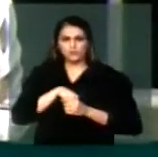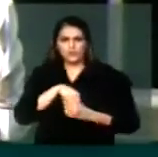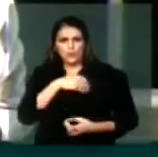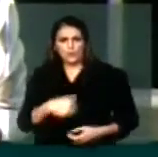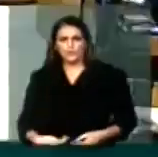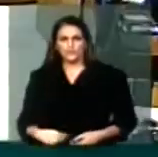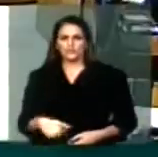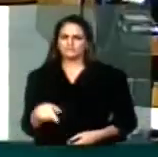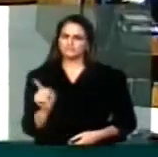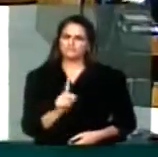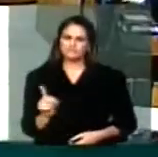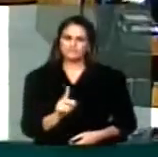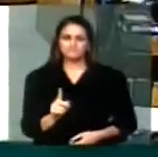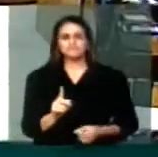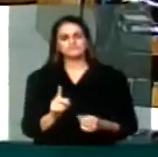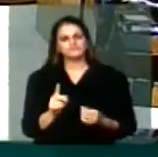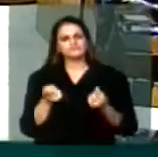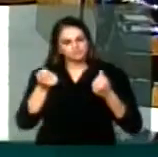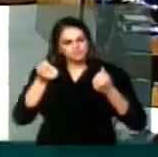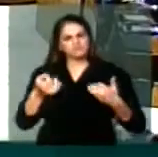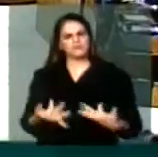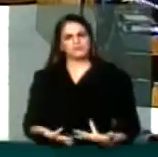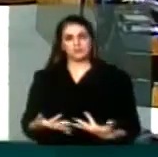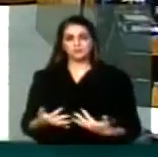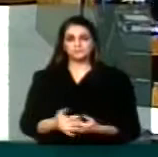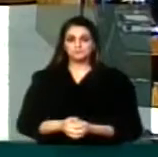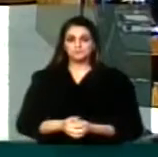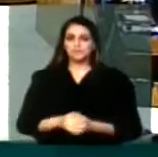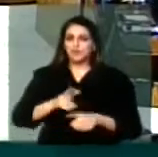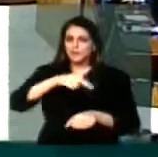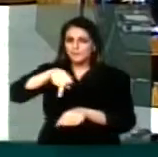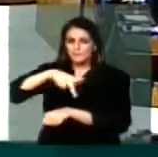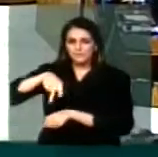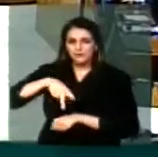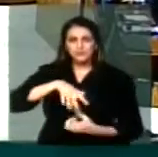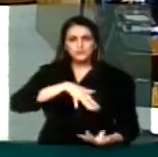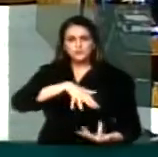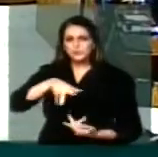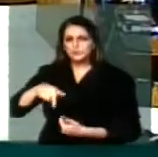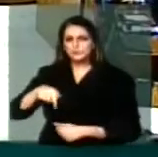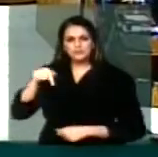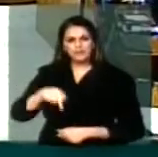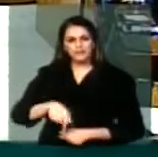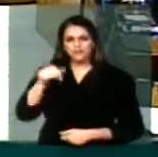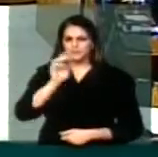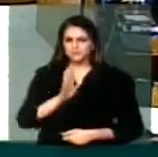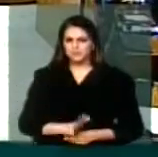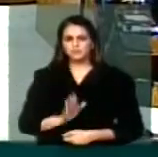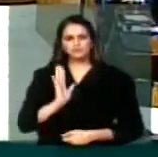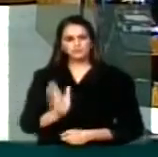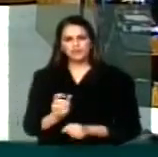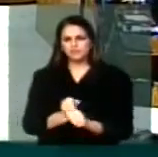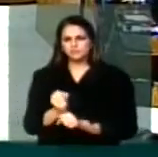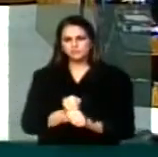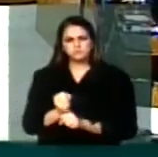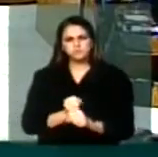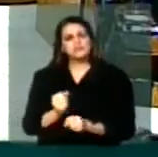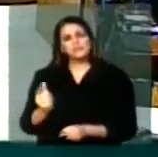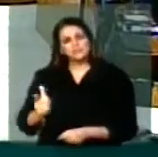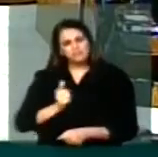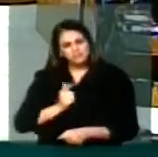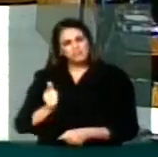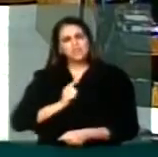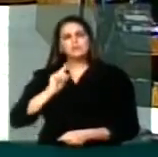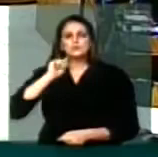nós digamos que os Estados em vários países do mundo, e aqui há séculos e há décadas, temos denúncias